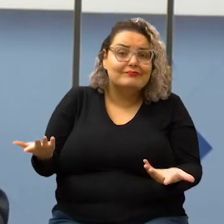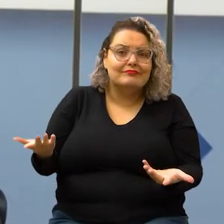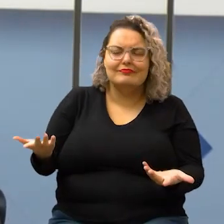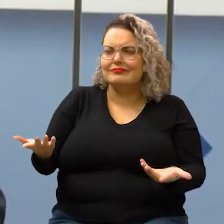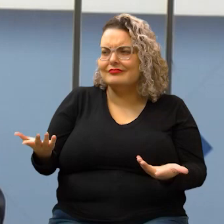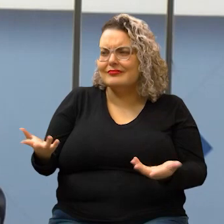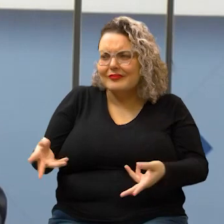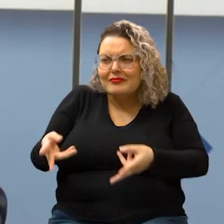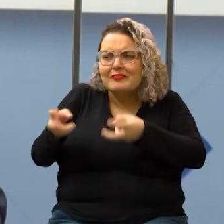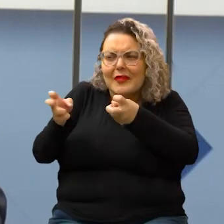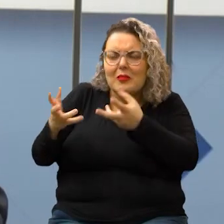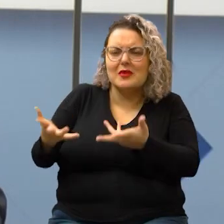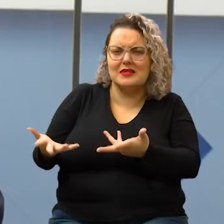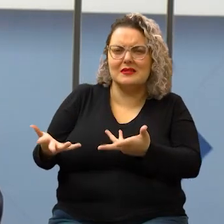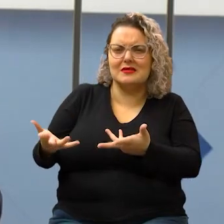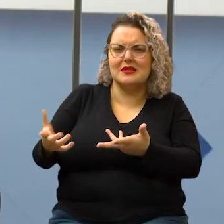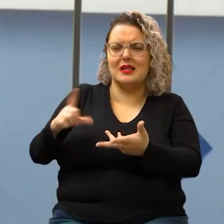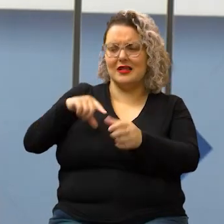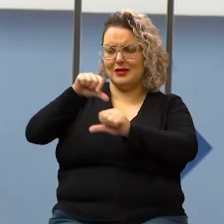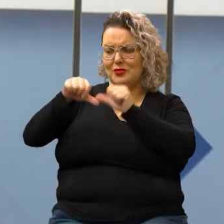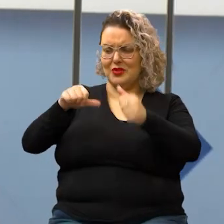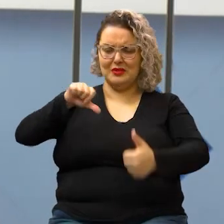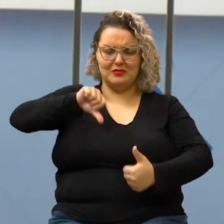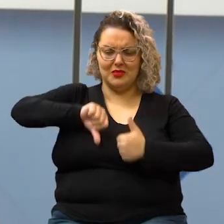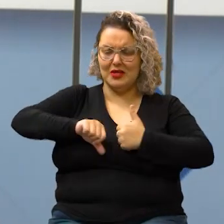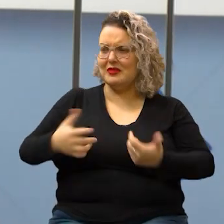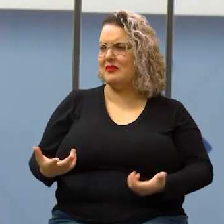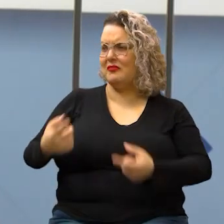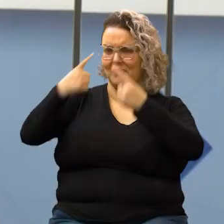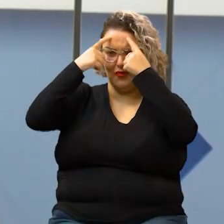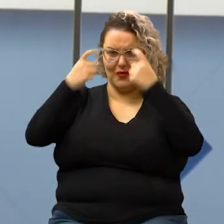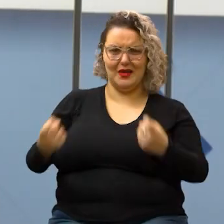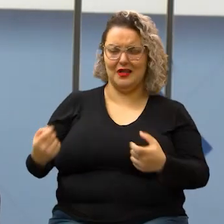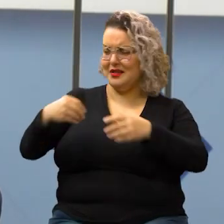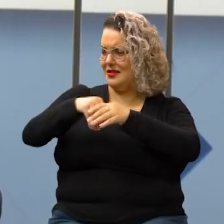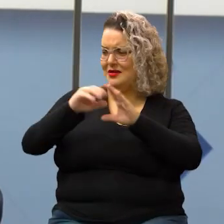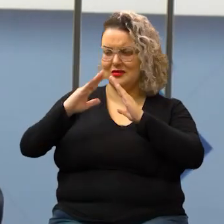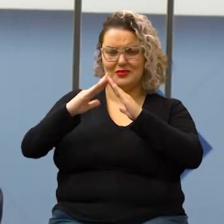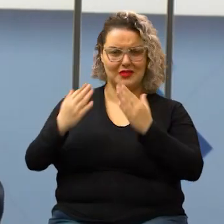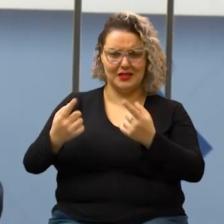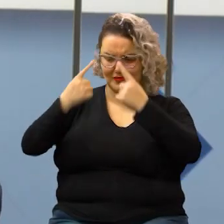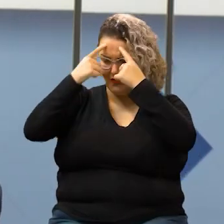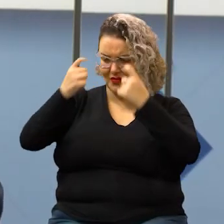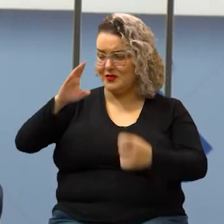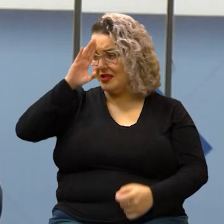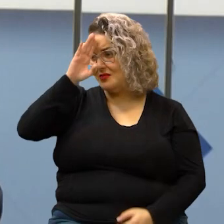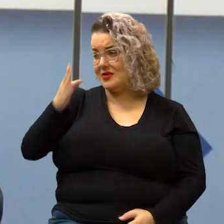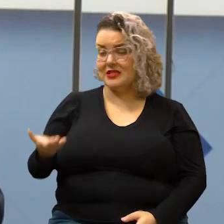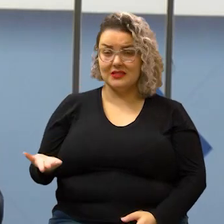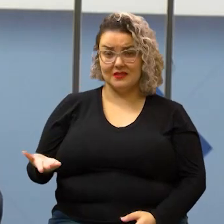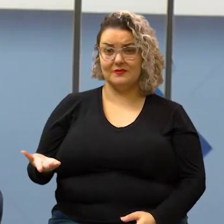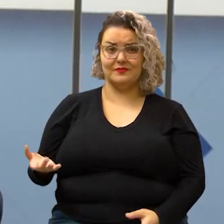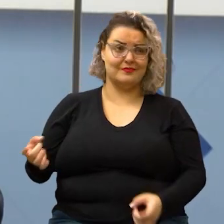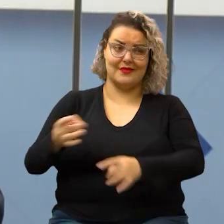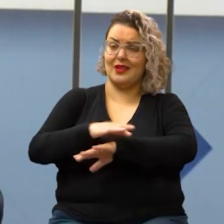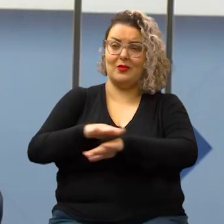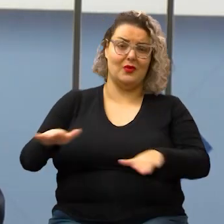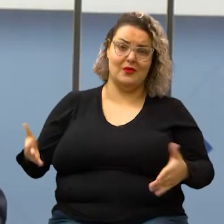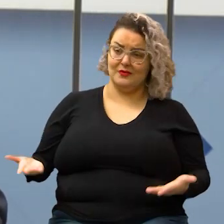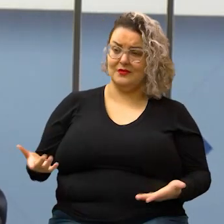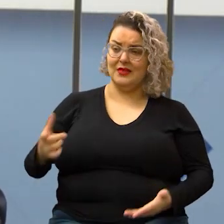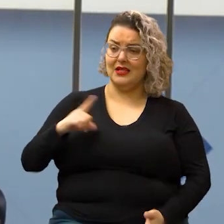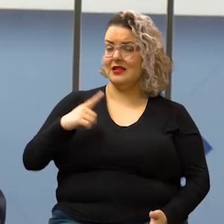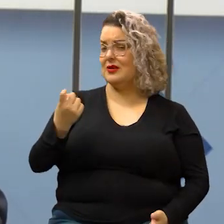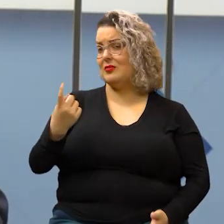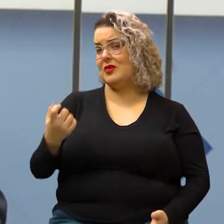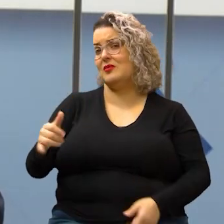está identificado, está tendo mudança de humor, está tendo violência doméstica principalmente, acabou. Você tem uma